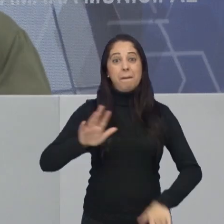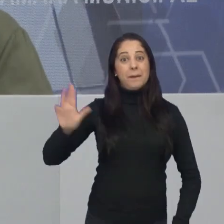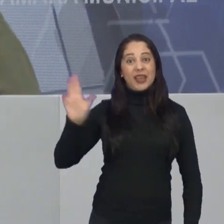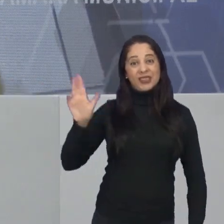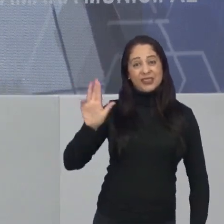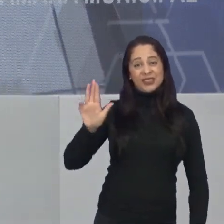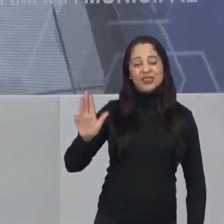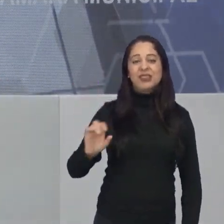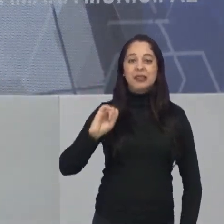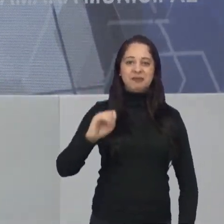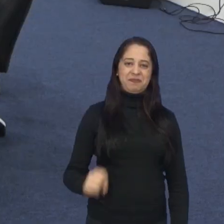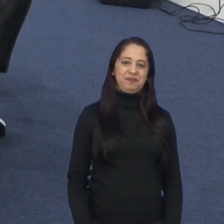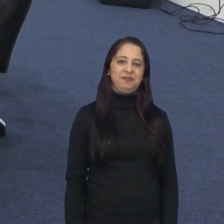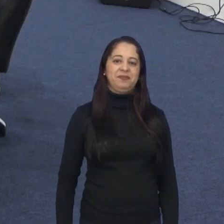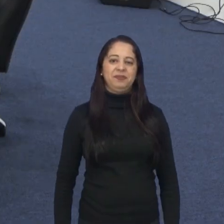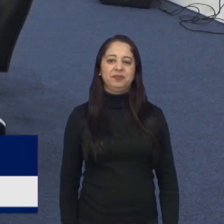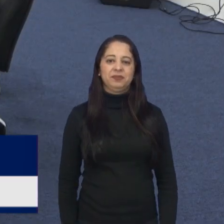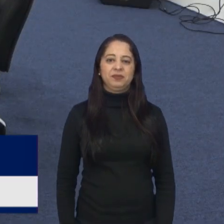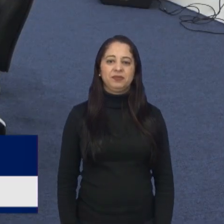Silvério.